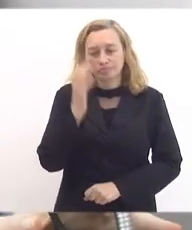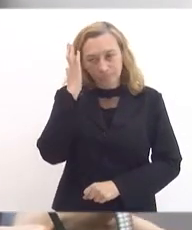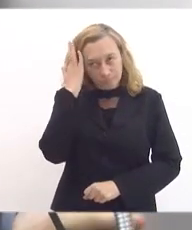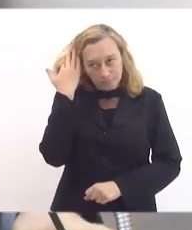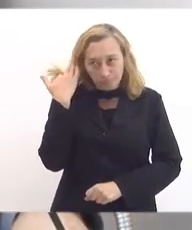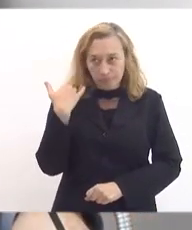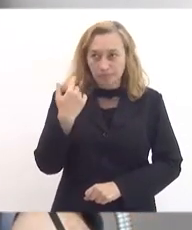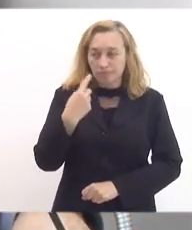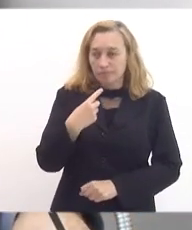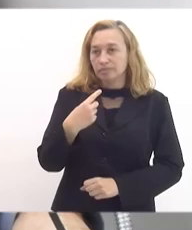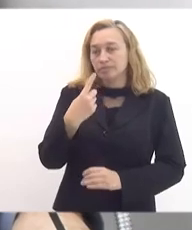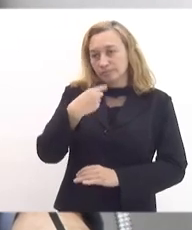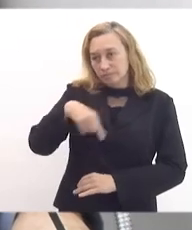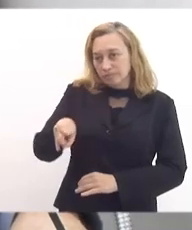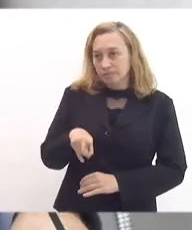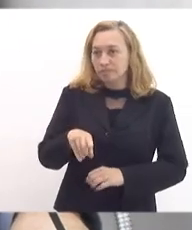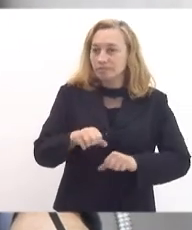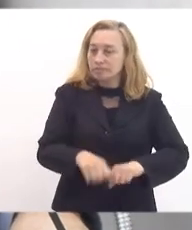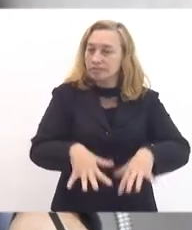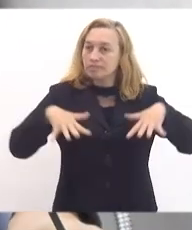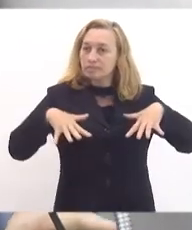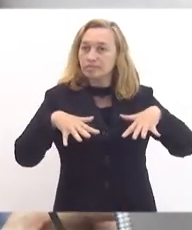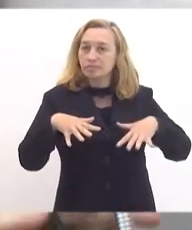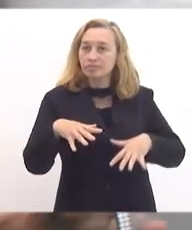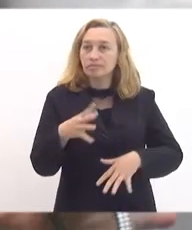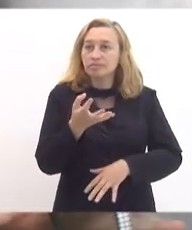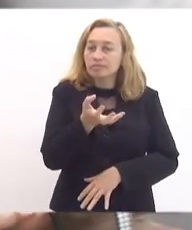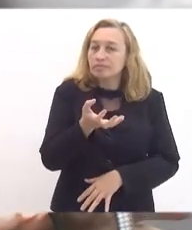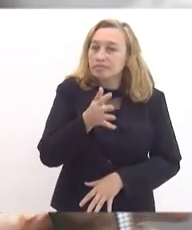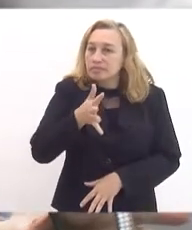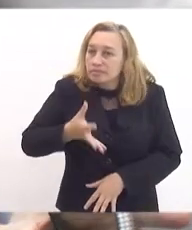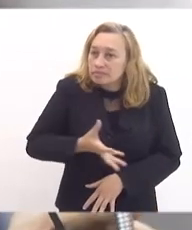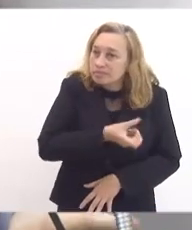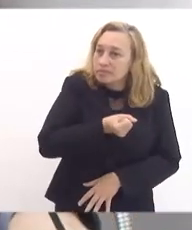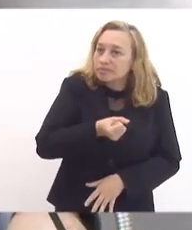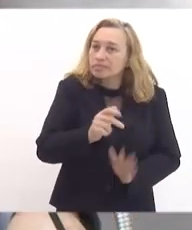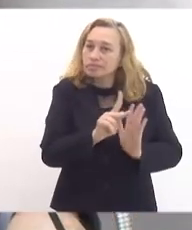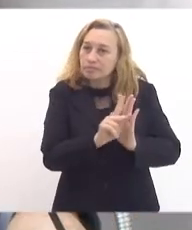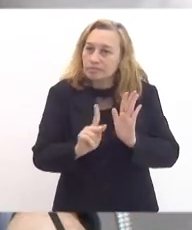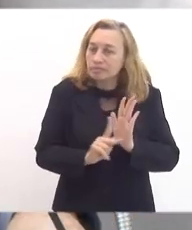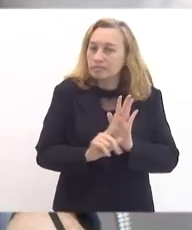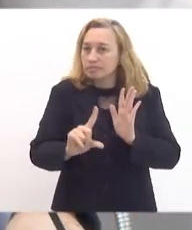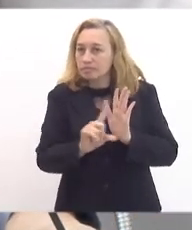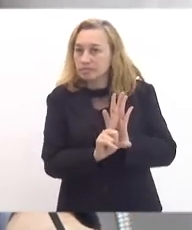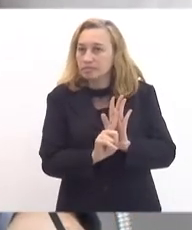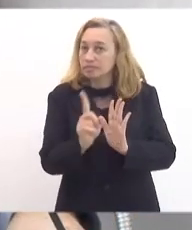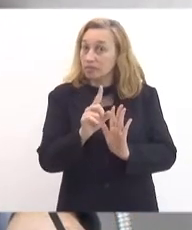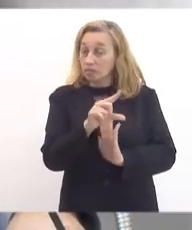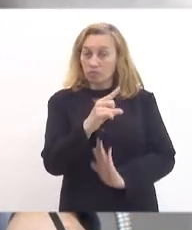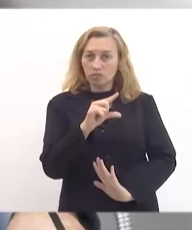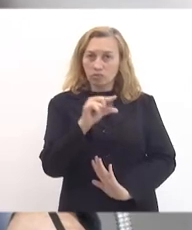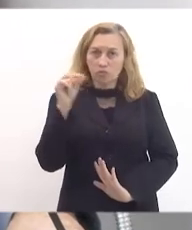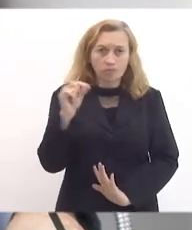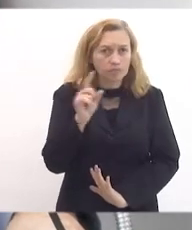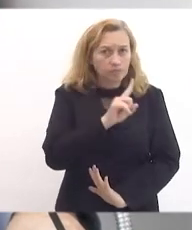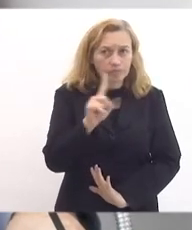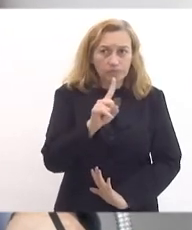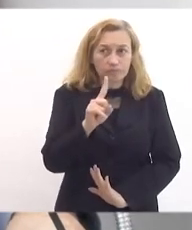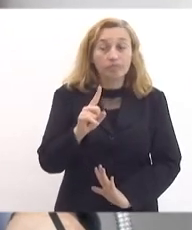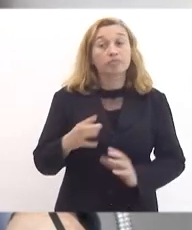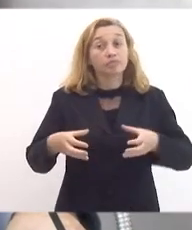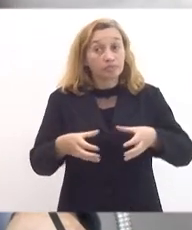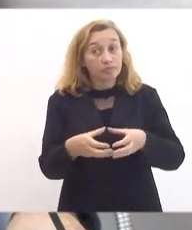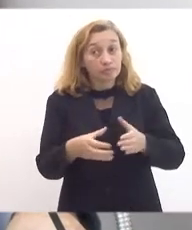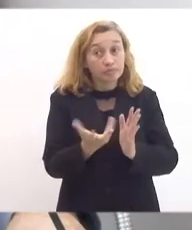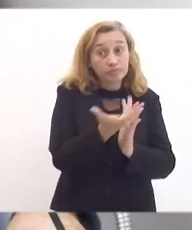levado a plenário para tentar salvar o projeto de lei nós não decidimos que a